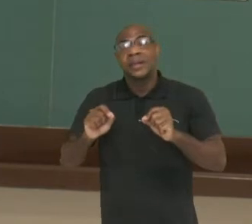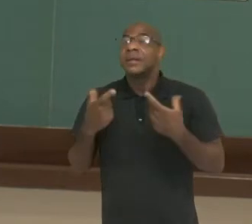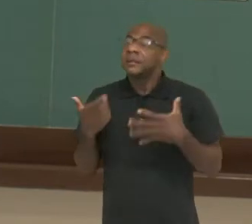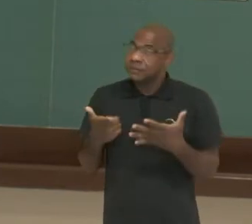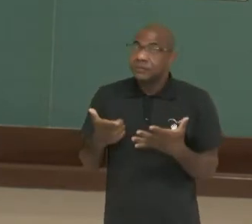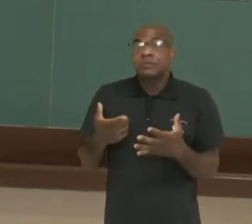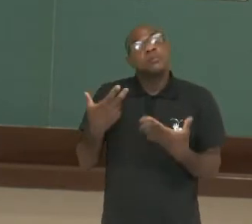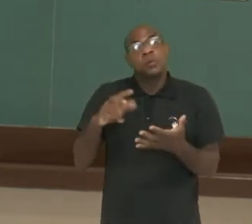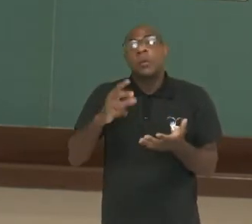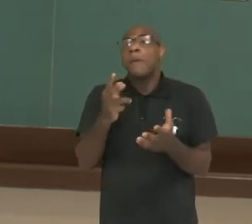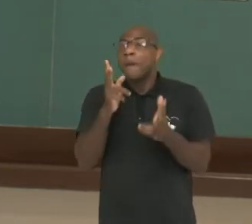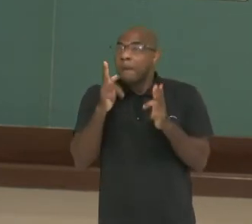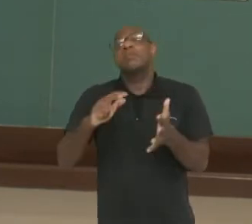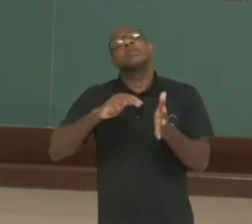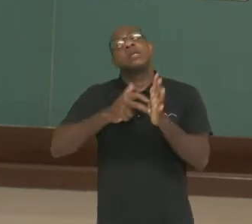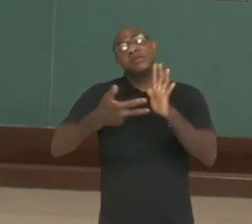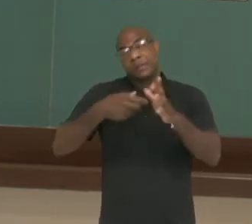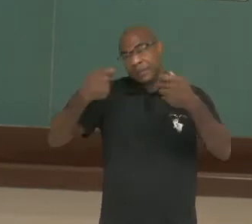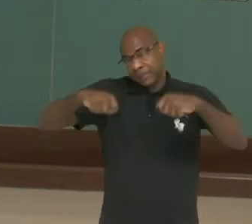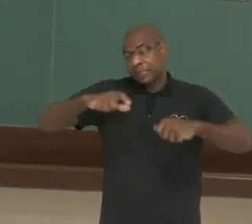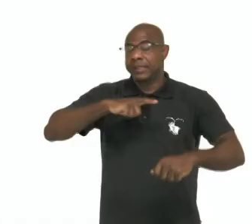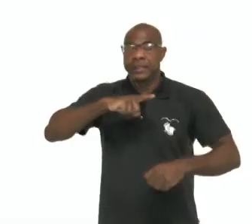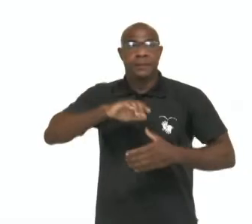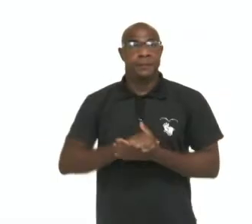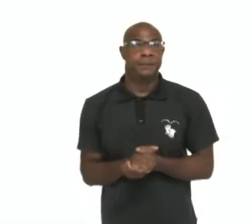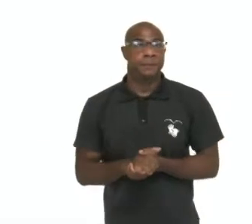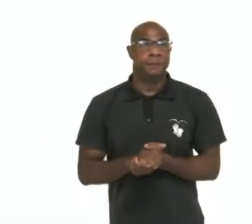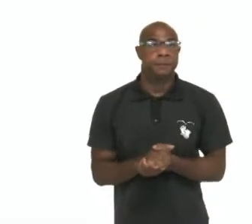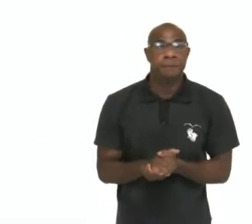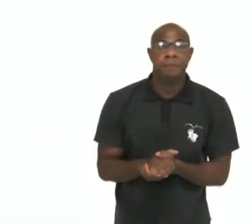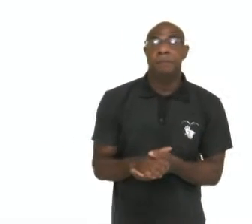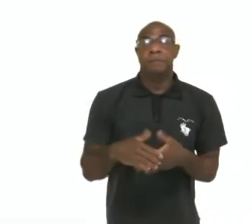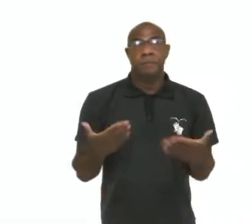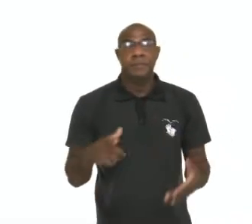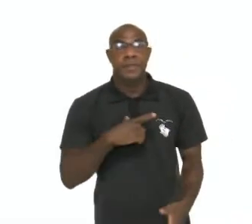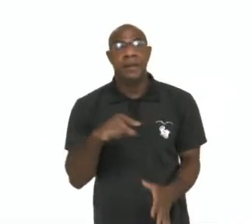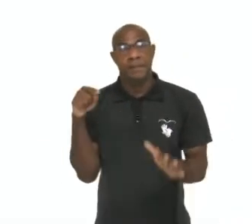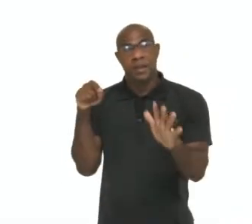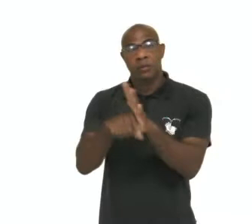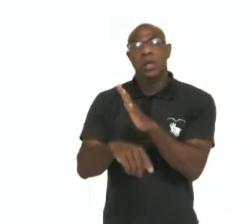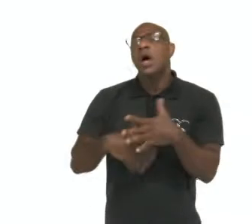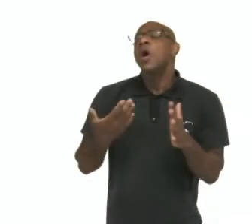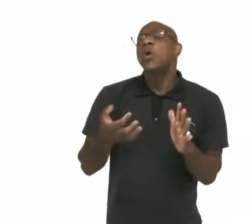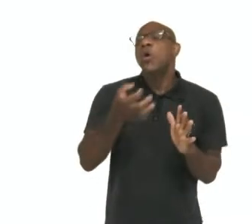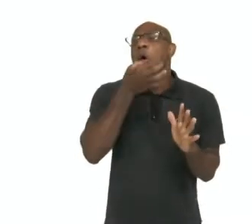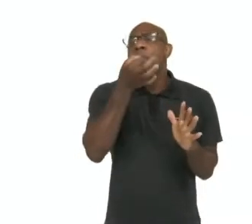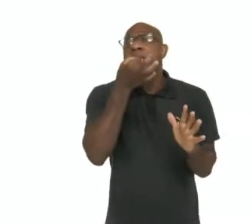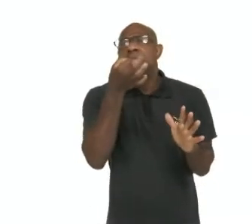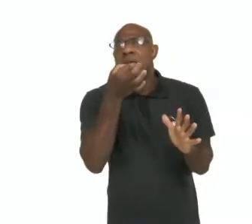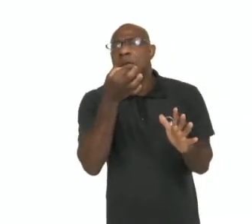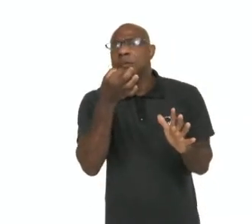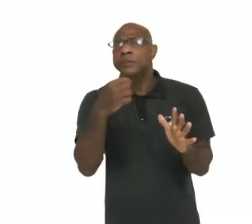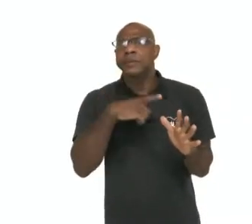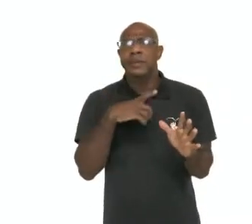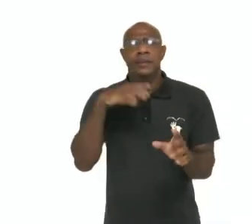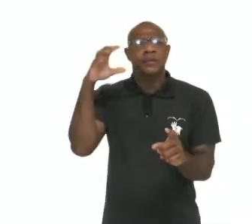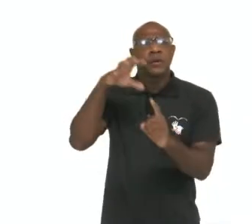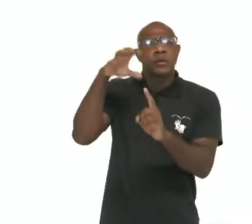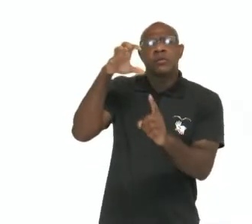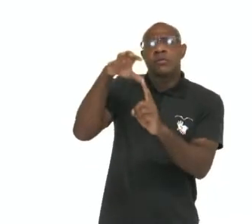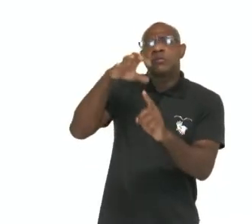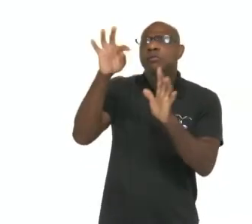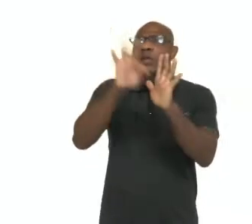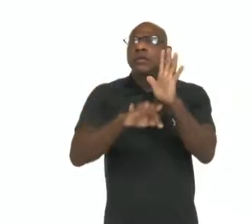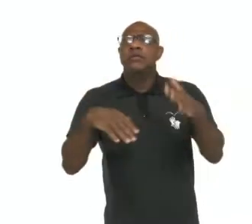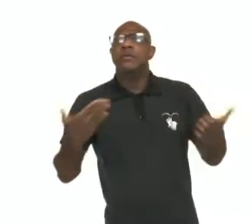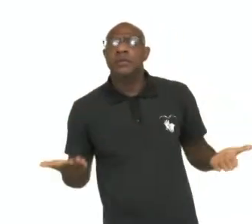produção de sentido. Então vamos ver qual é a nossa sugestão? Então, a gente tem na pergunta qual a opinião que motiva o texto? A opinião de que os jovens